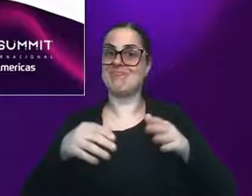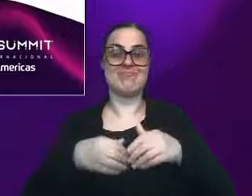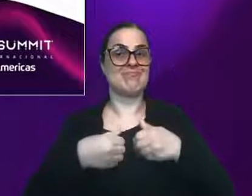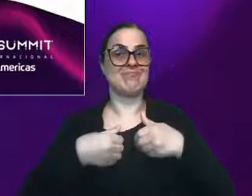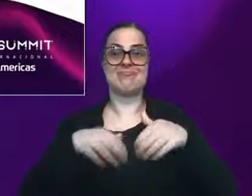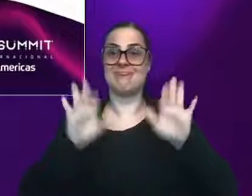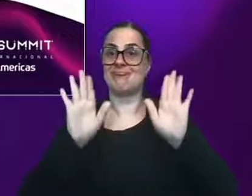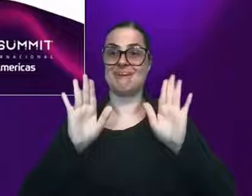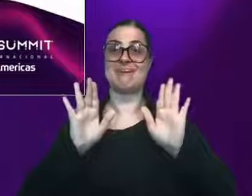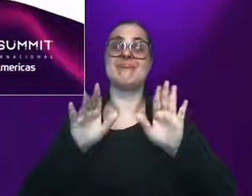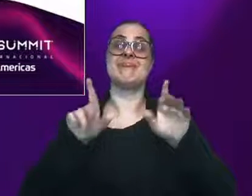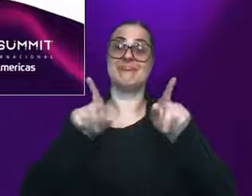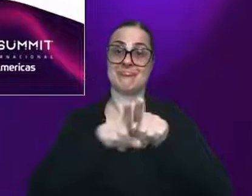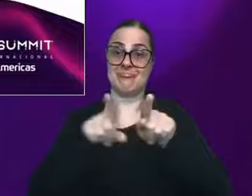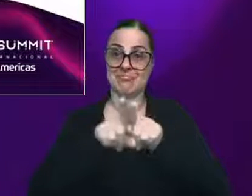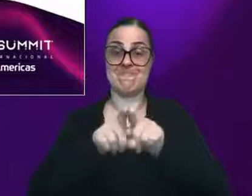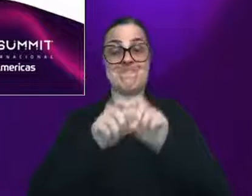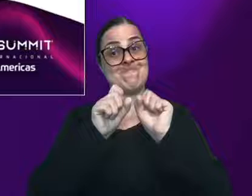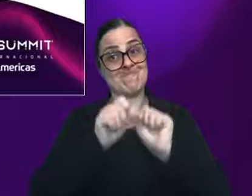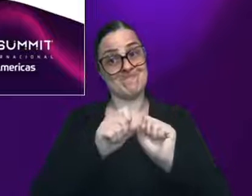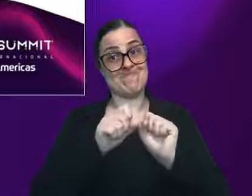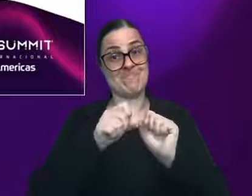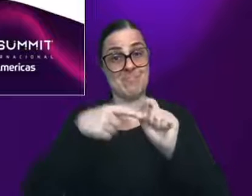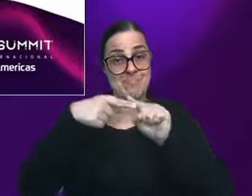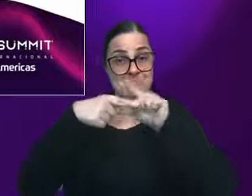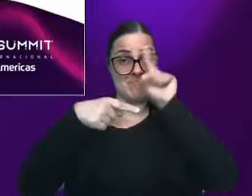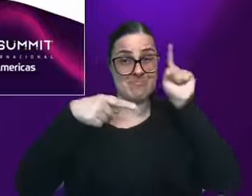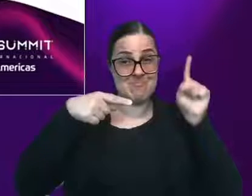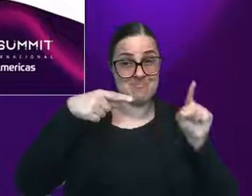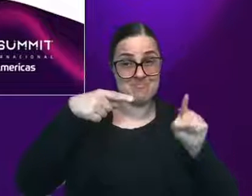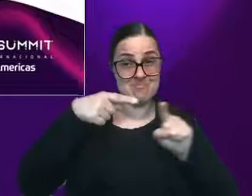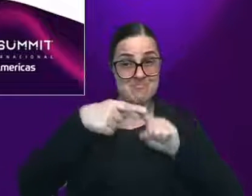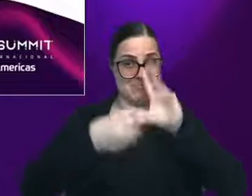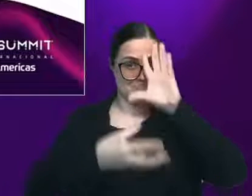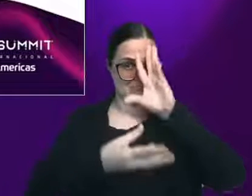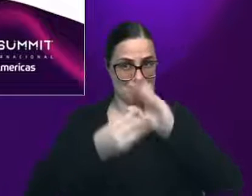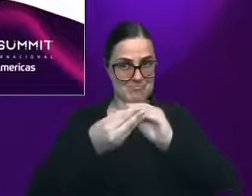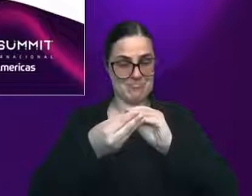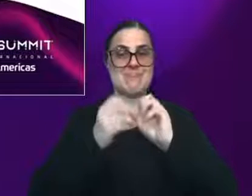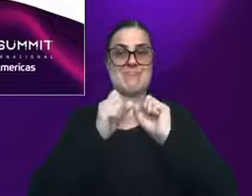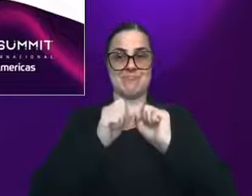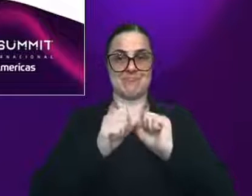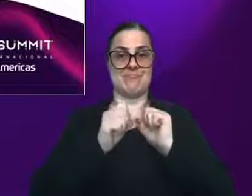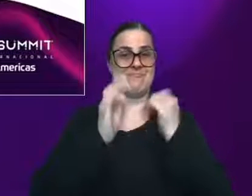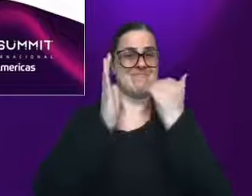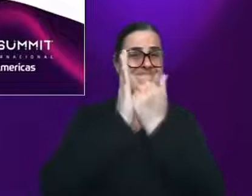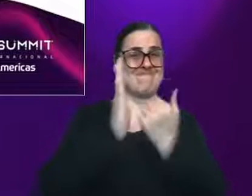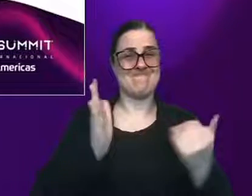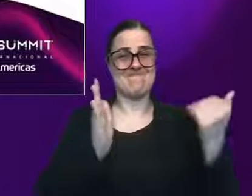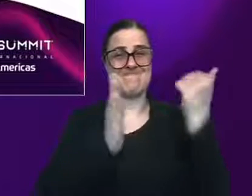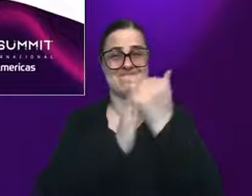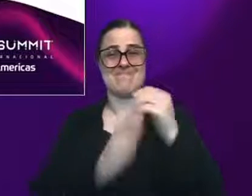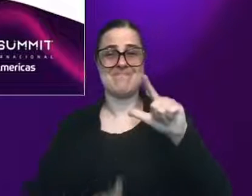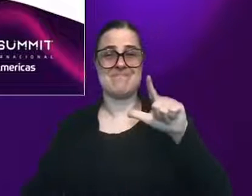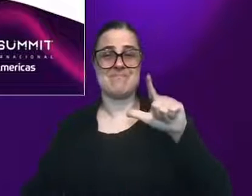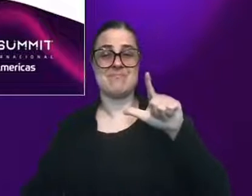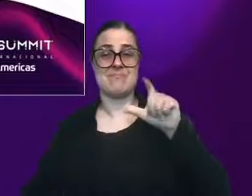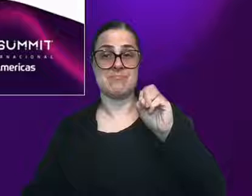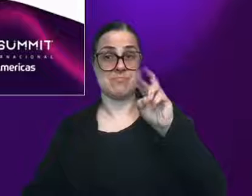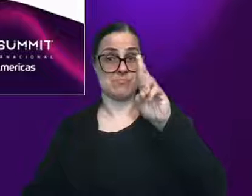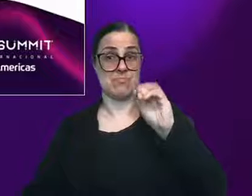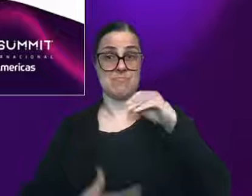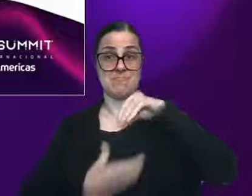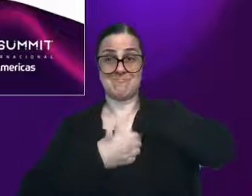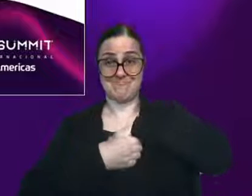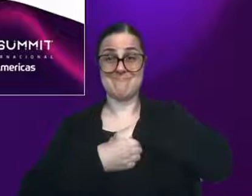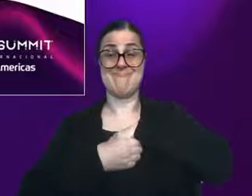combinados levariam a uma hipercloremia e todos os efeitos deletérios a elas associados, e com isso